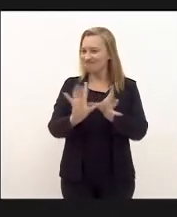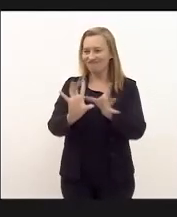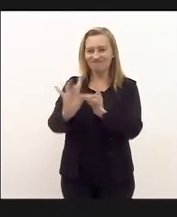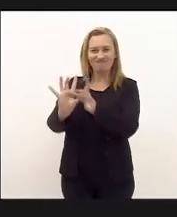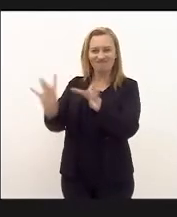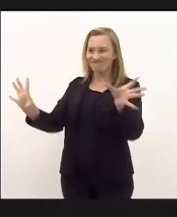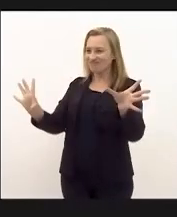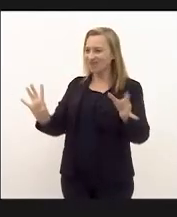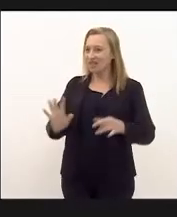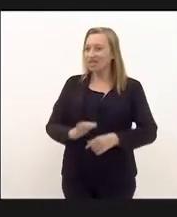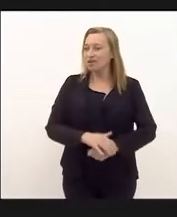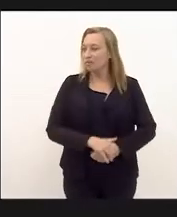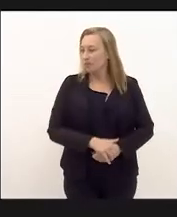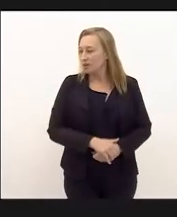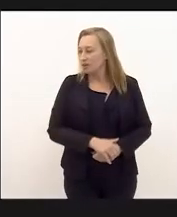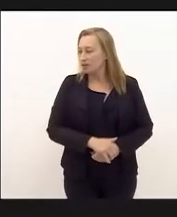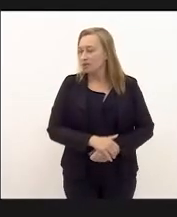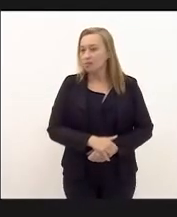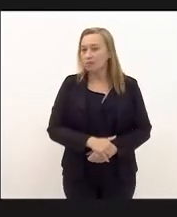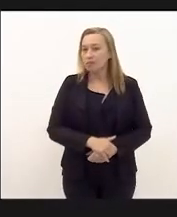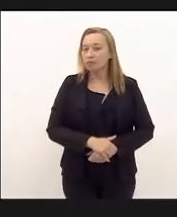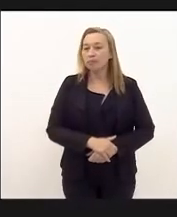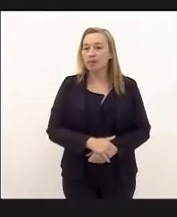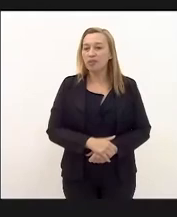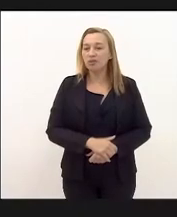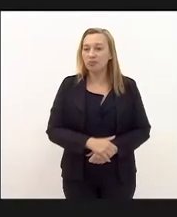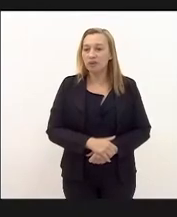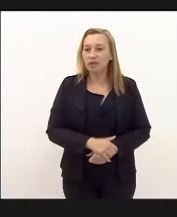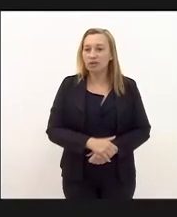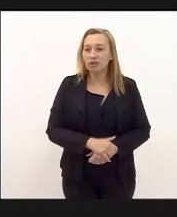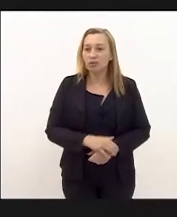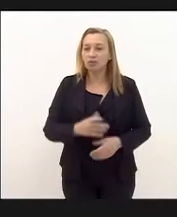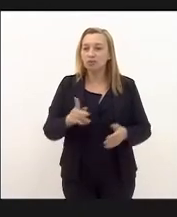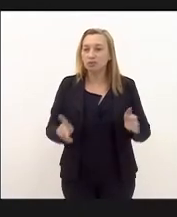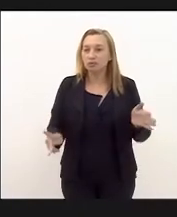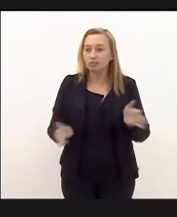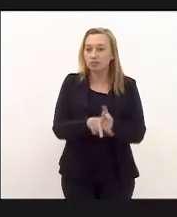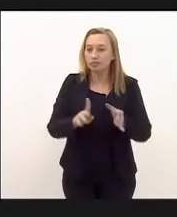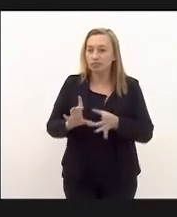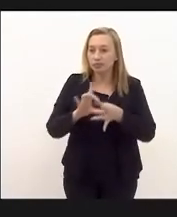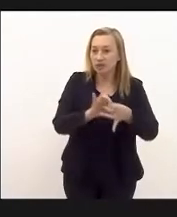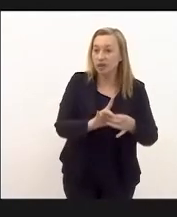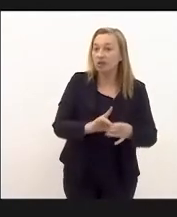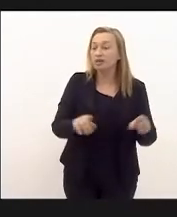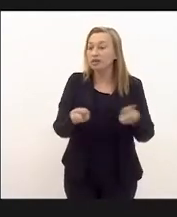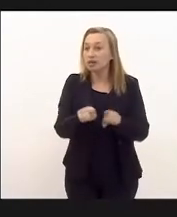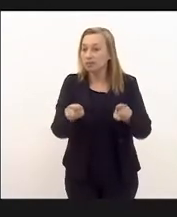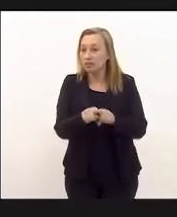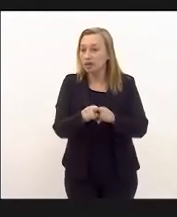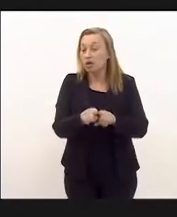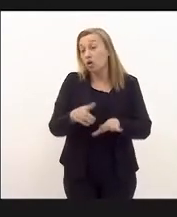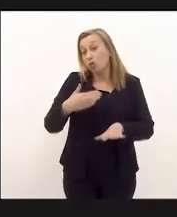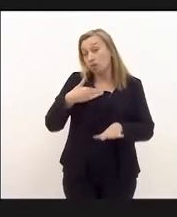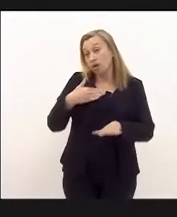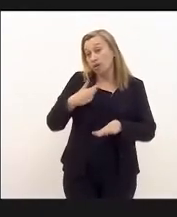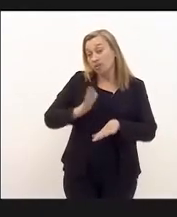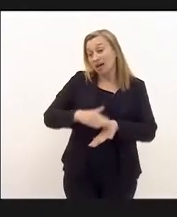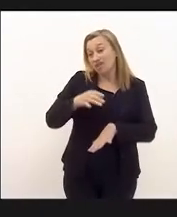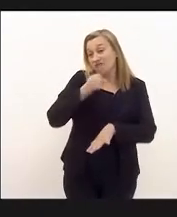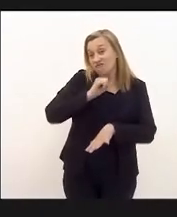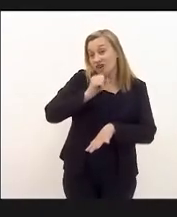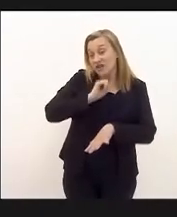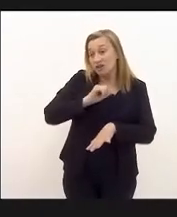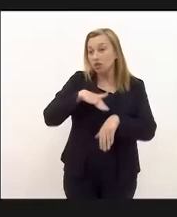Valdeque Carneiro, porque ele tinha um projeto protocolado também com o mesmo teor, só que o meu era mais antigo. E a